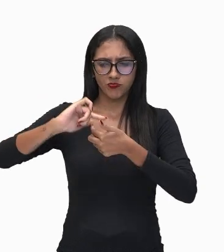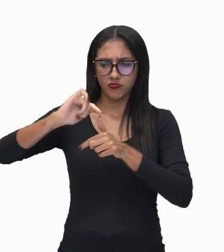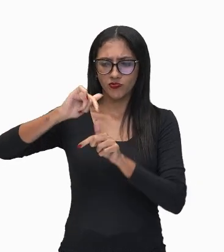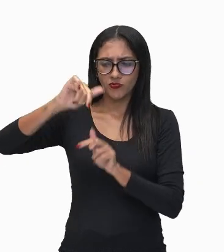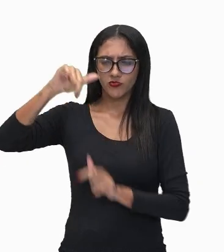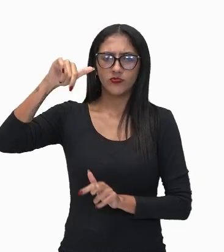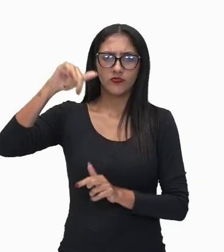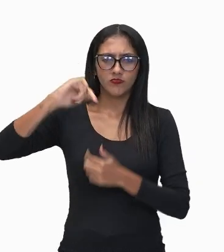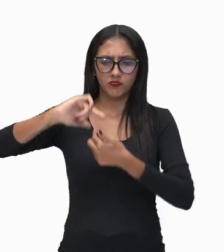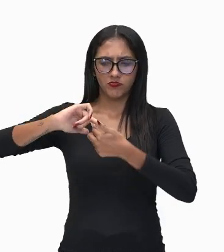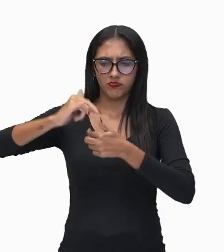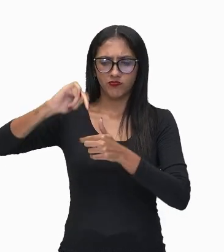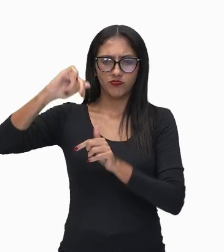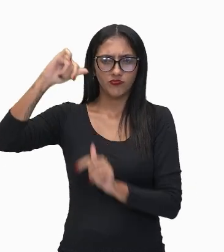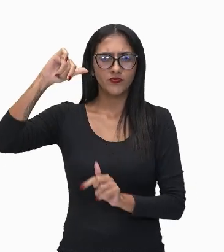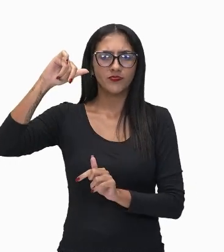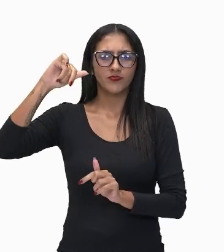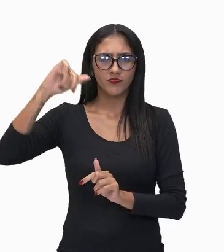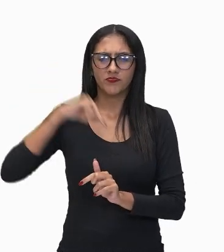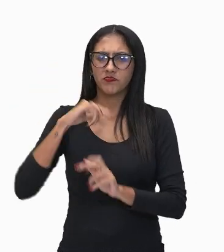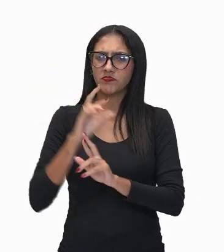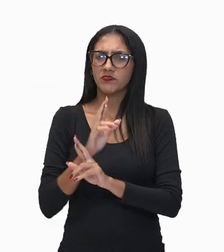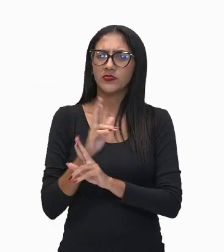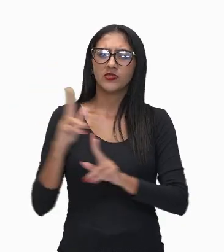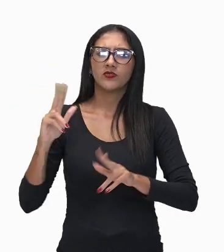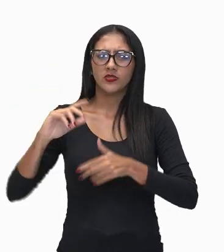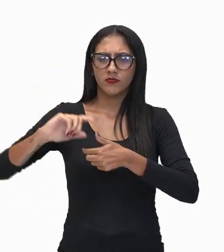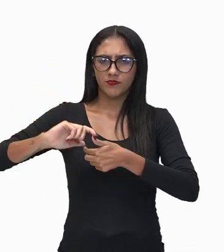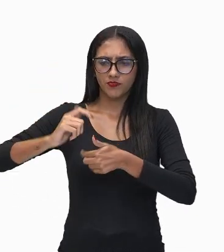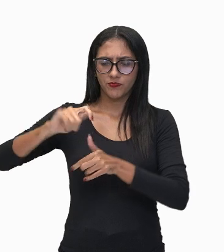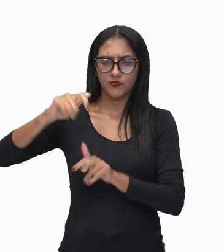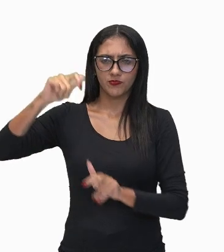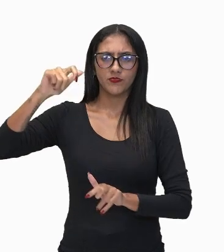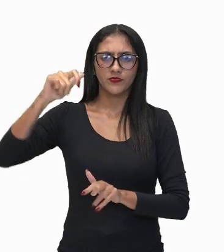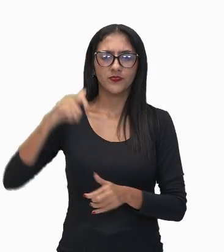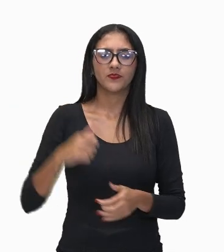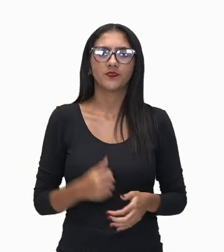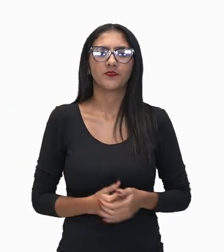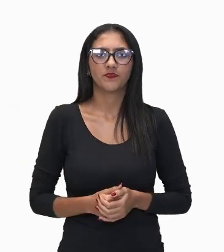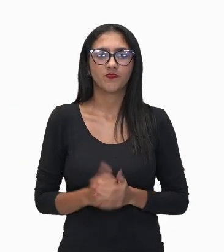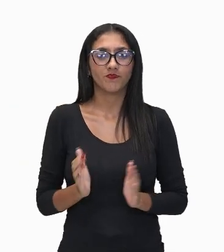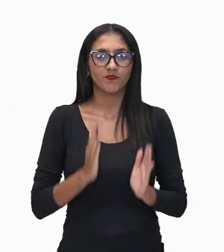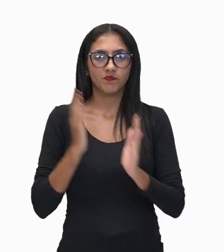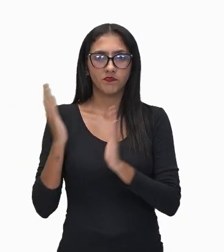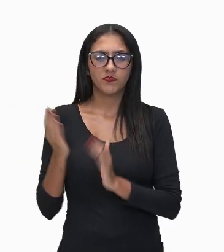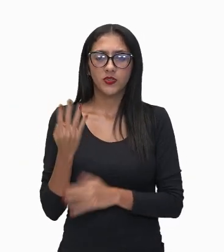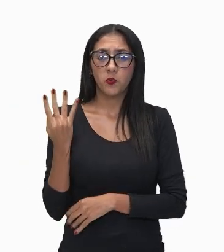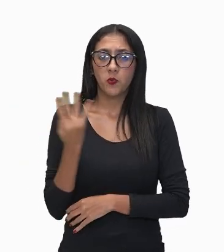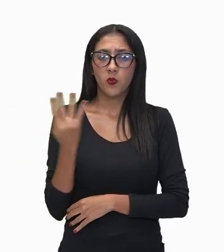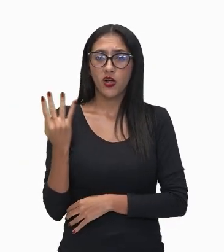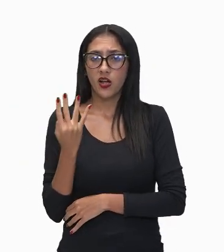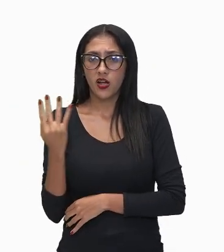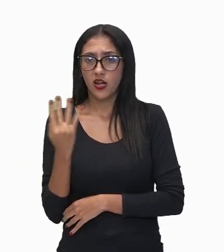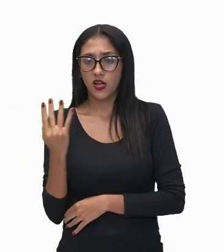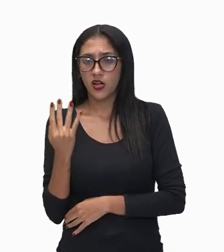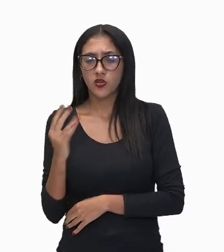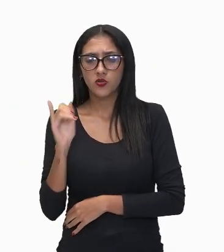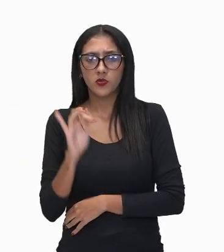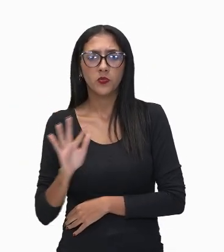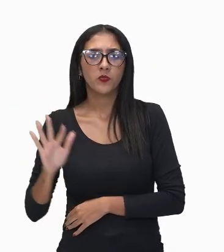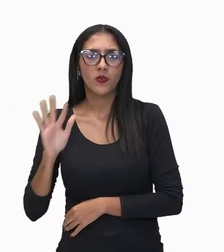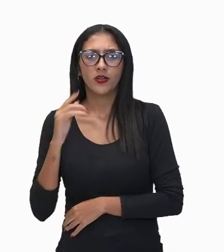mesma e vai conferir um formato enovelado. E na estrutura quaternária, a gente percebe que já é